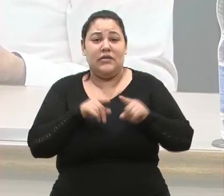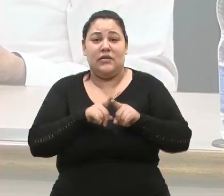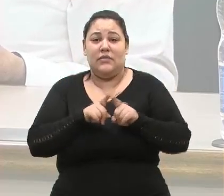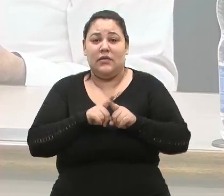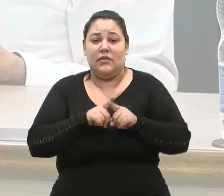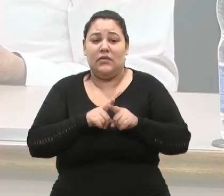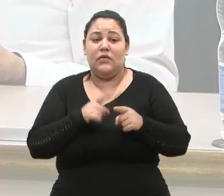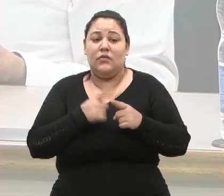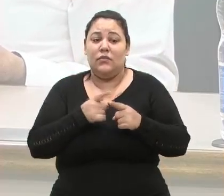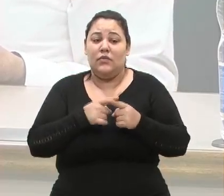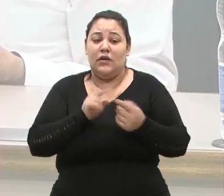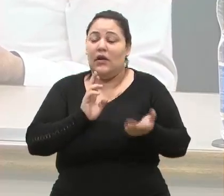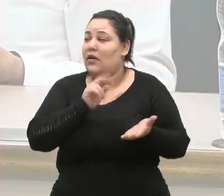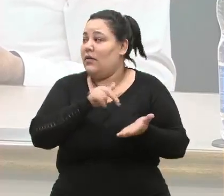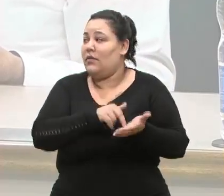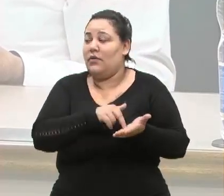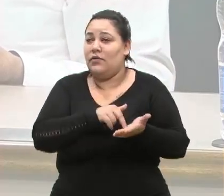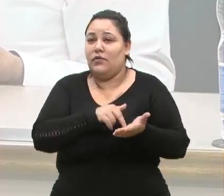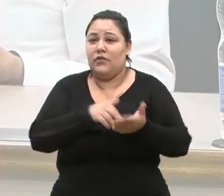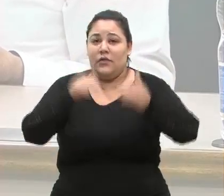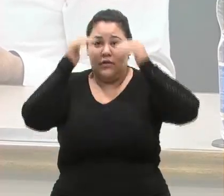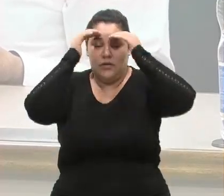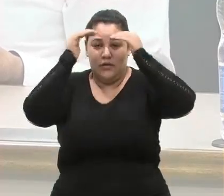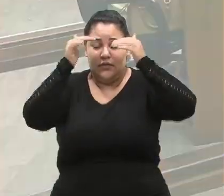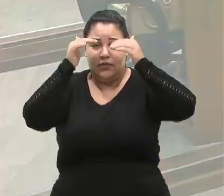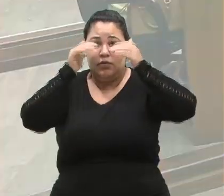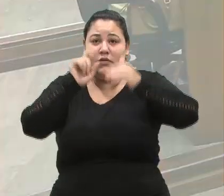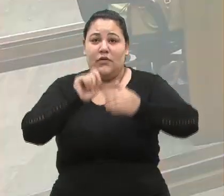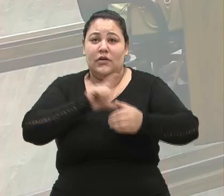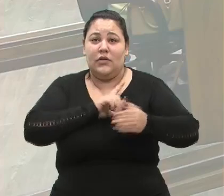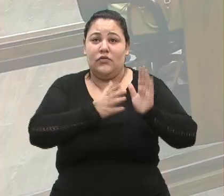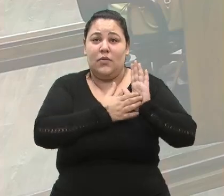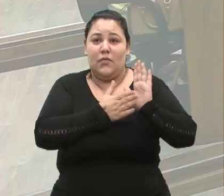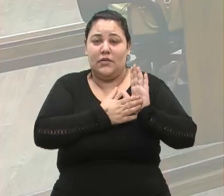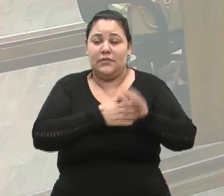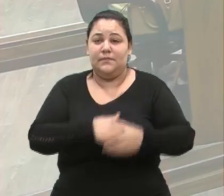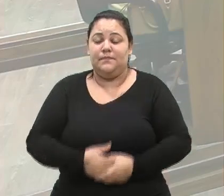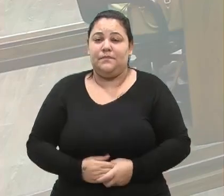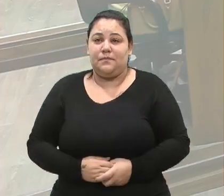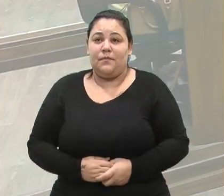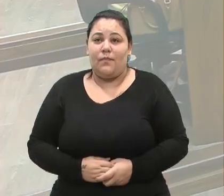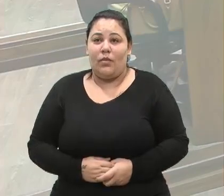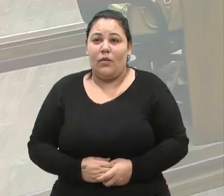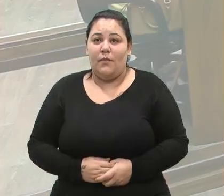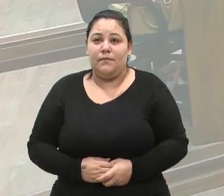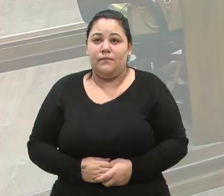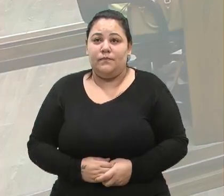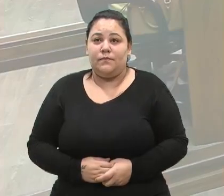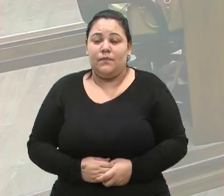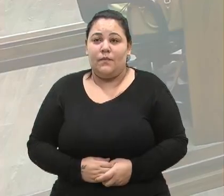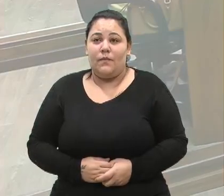senhor realmente cumpre com aquilo que o senhor está proposto. Obrigado. Obrigado, vereador Lucas Carenato.